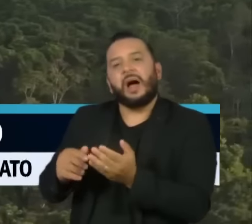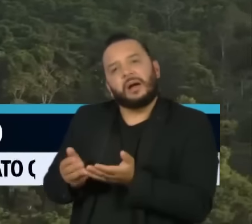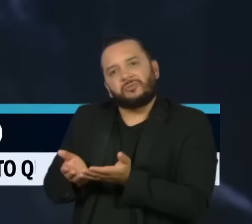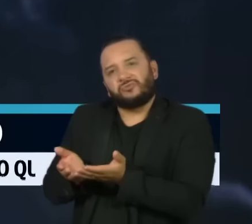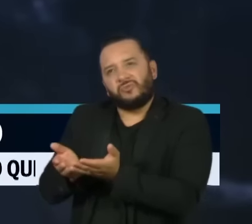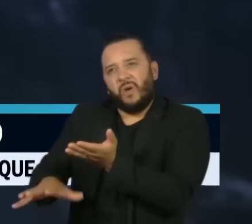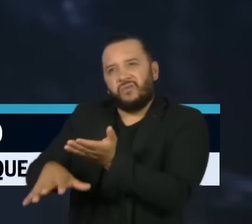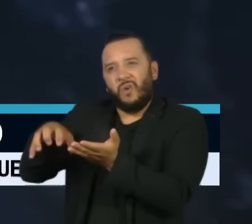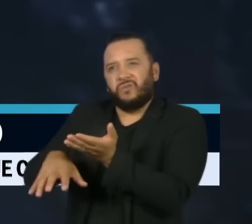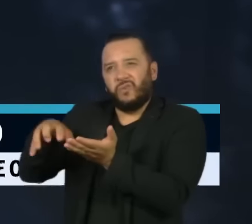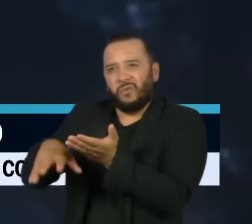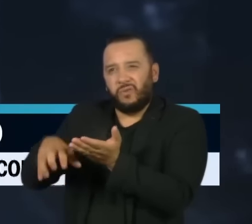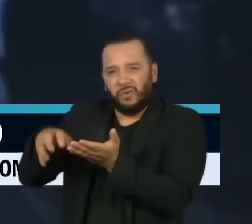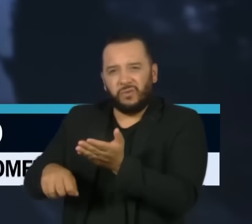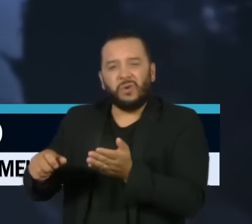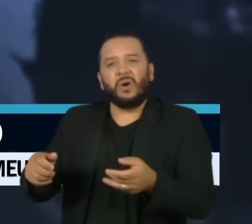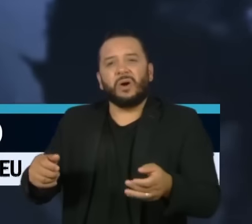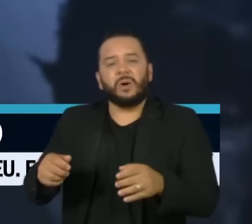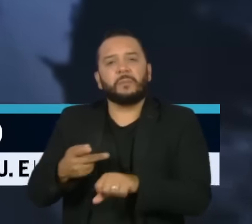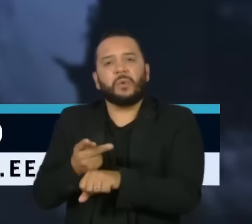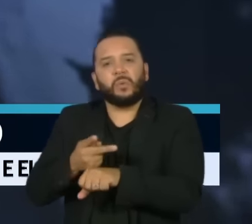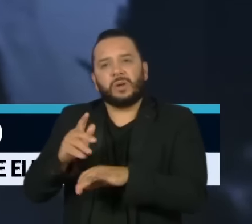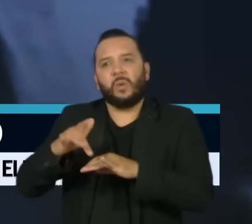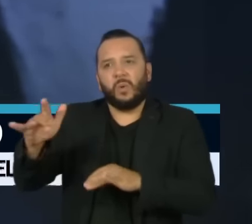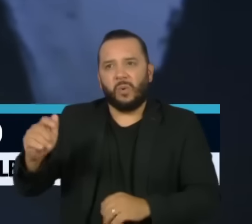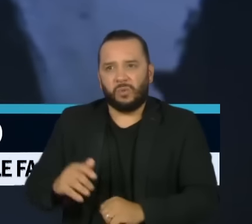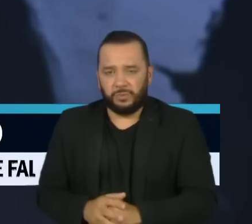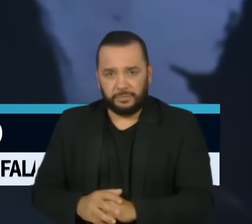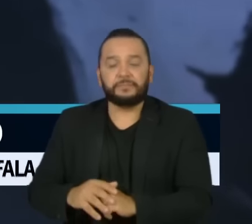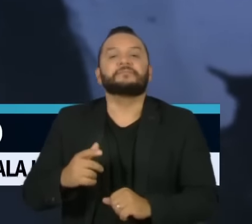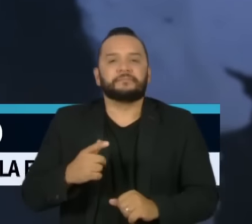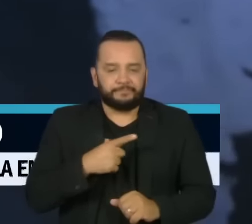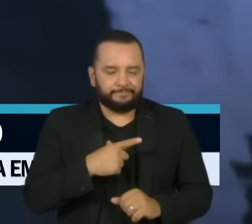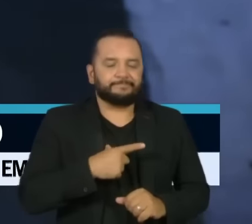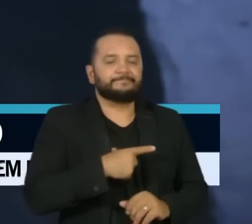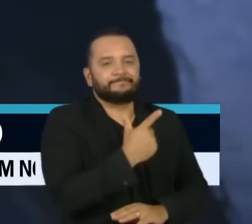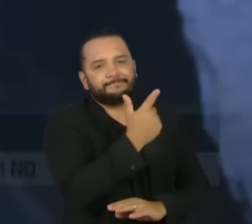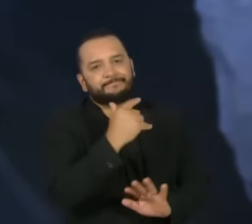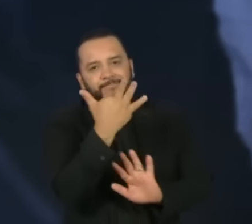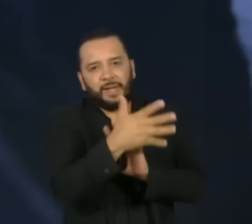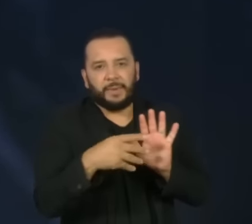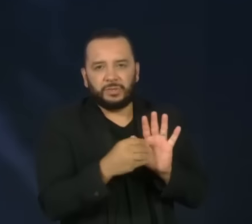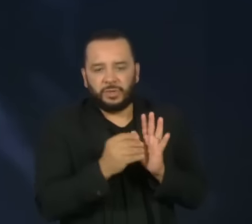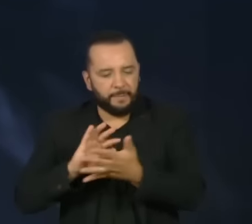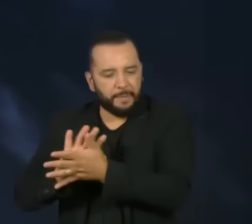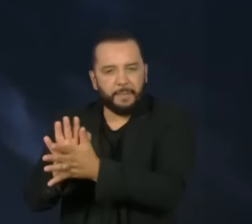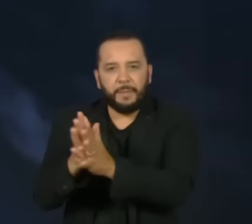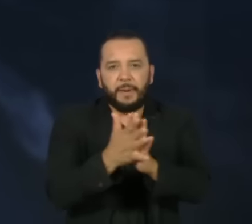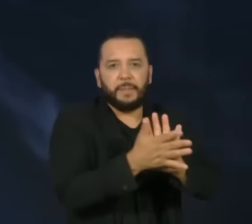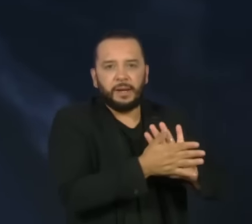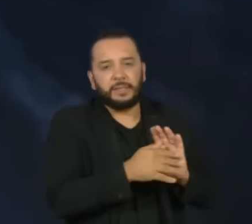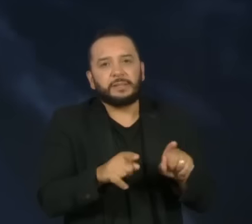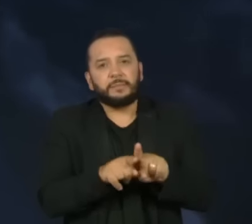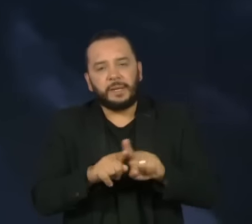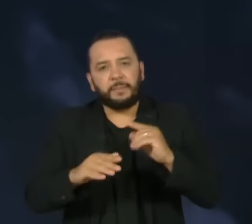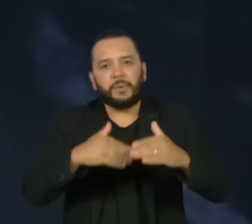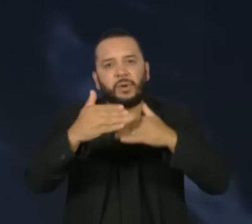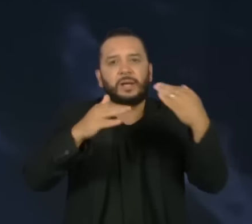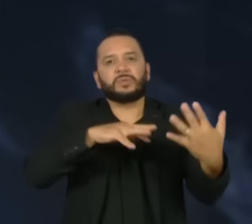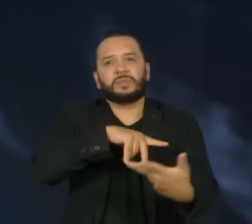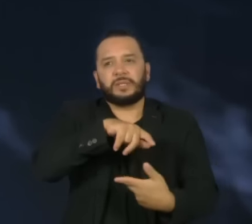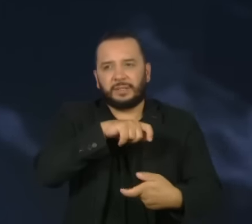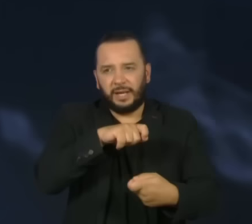ilegal. A Amazônia entre a devastação e o progresso sustentável. O sistema agroflorestal é a prova de que